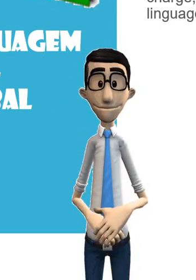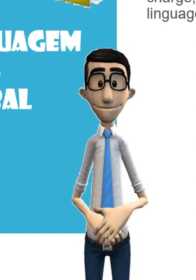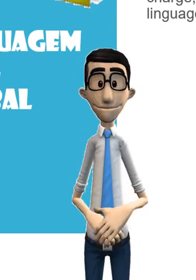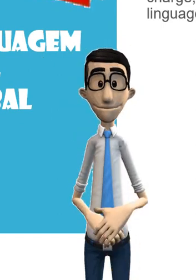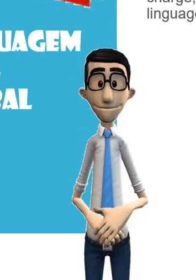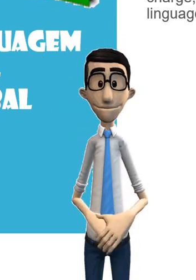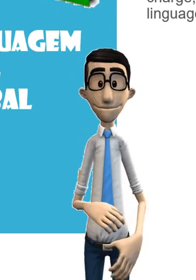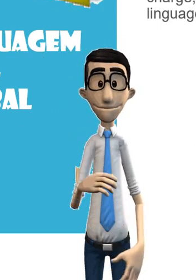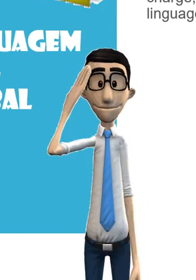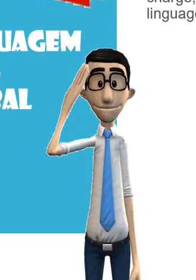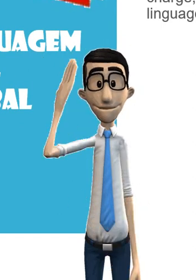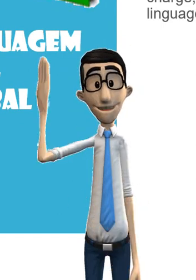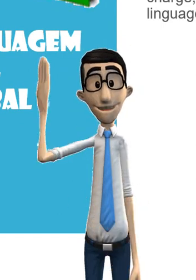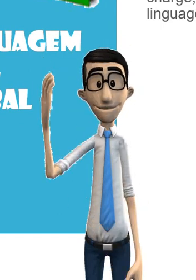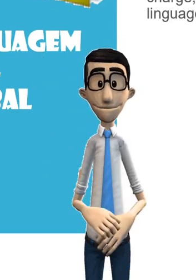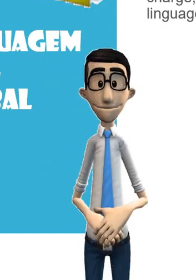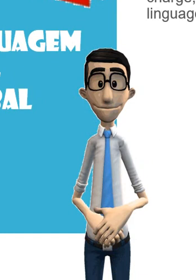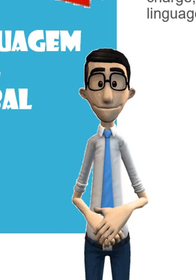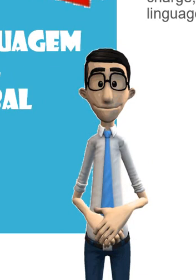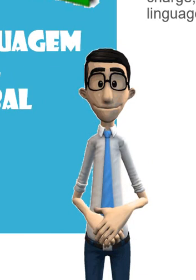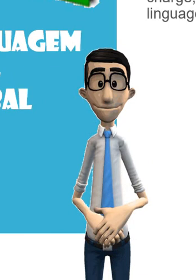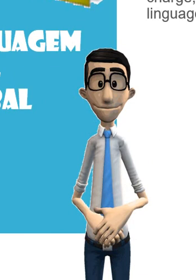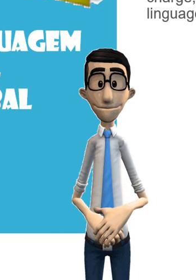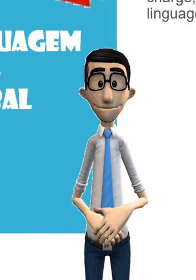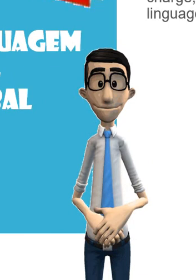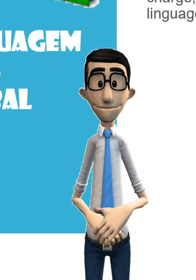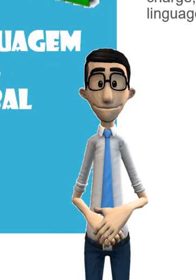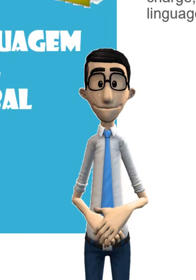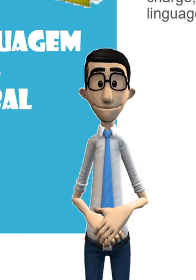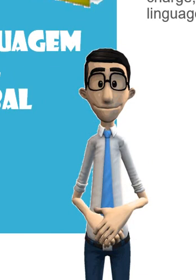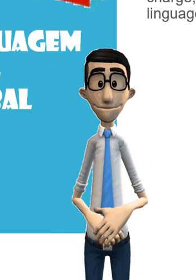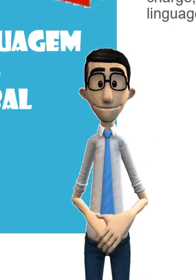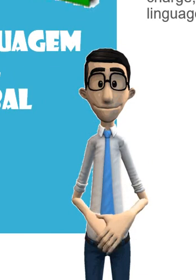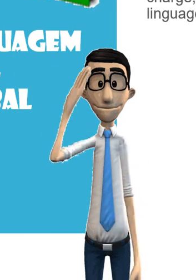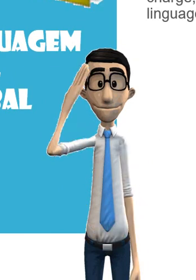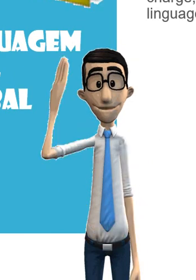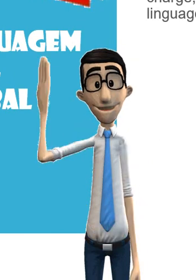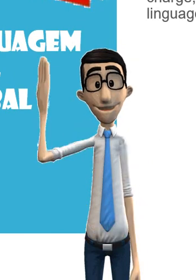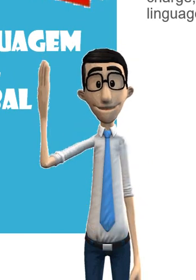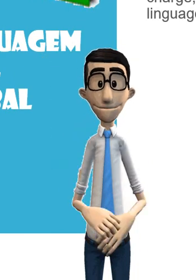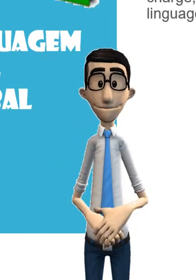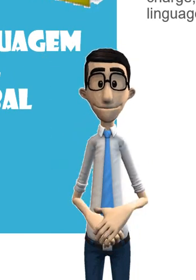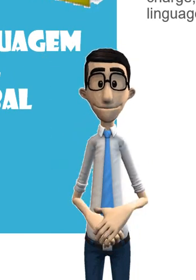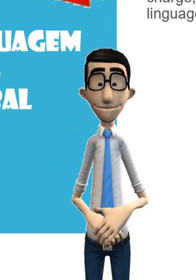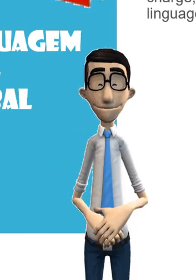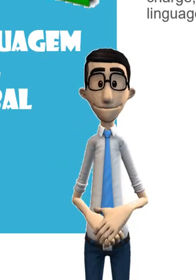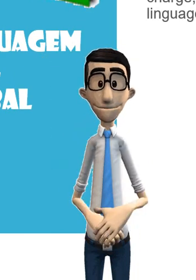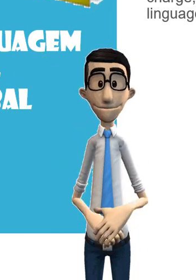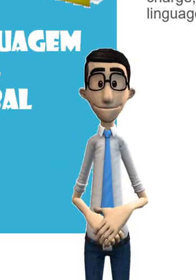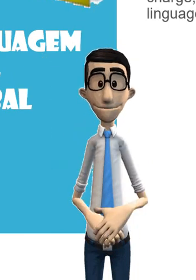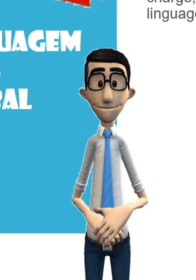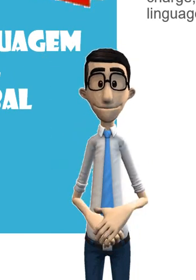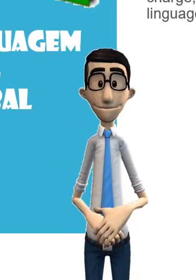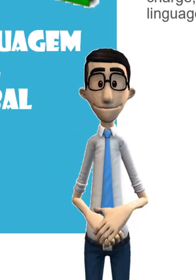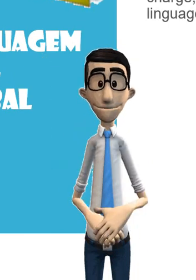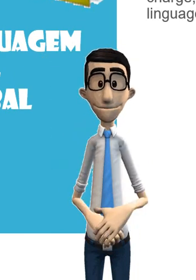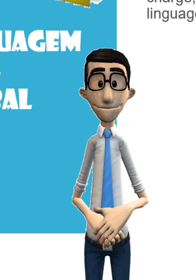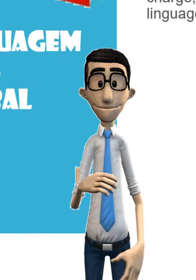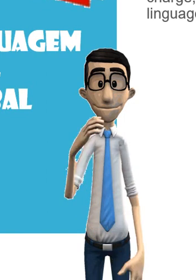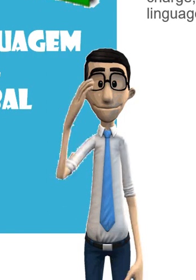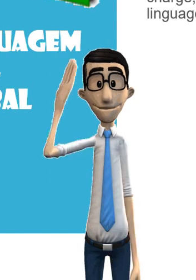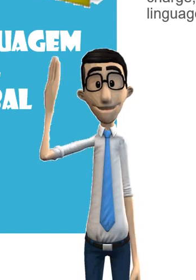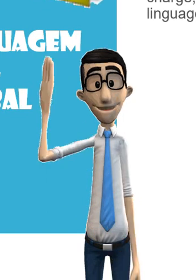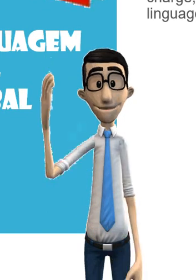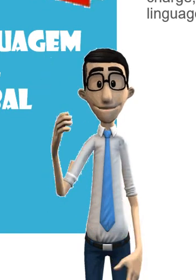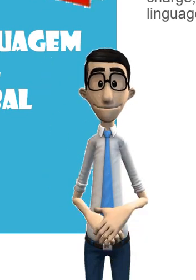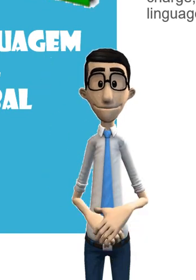o que seria essa linguagem, qual é o exemplo de linguagem não verbal? Tem então aqui, mímicas é um exemplo de linguagem